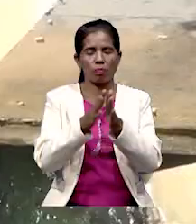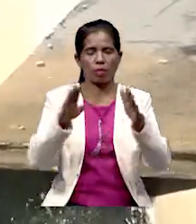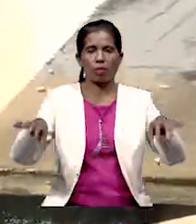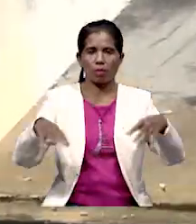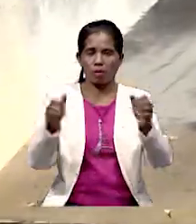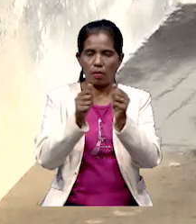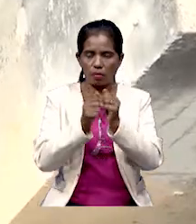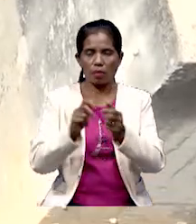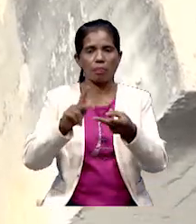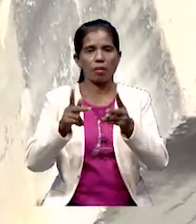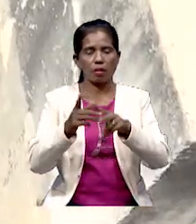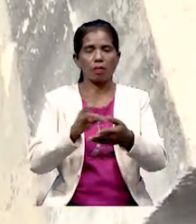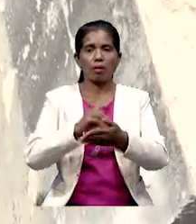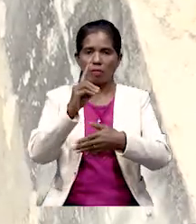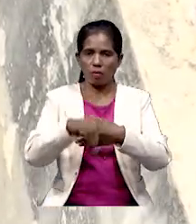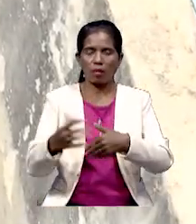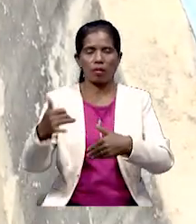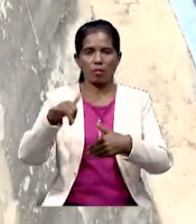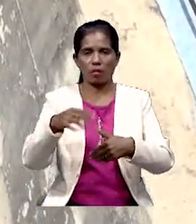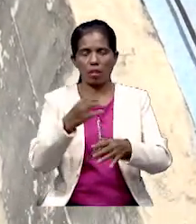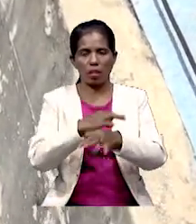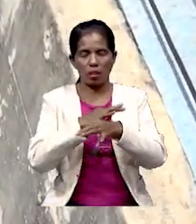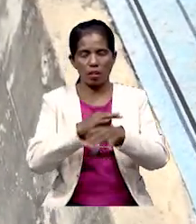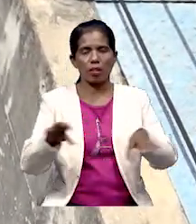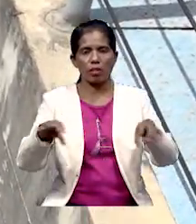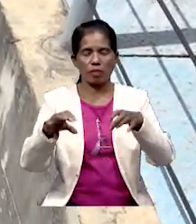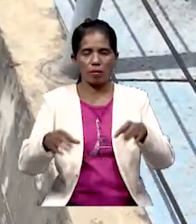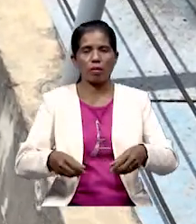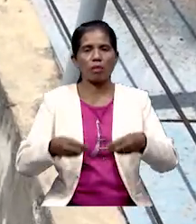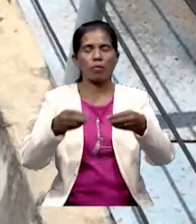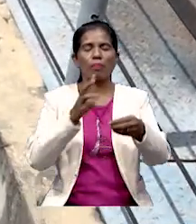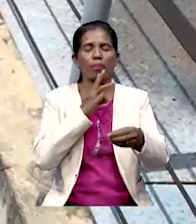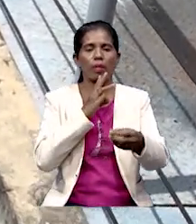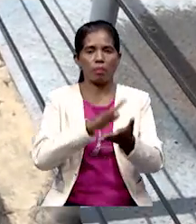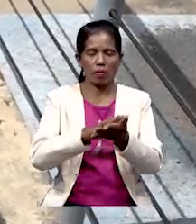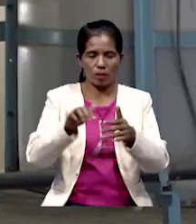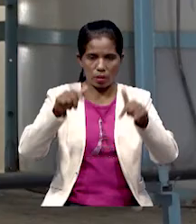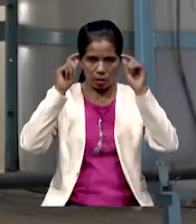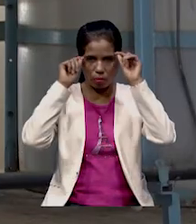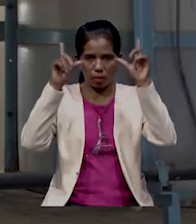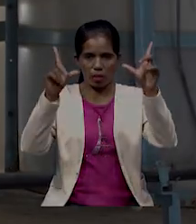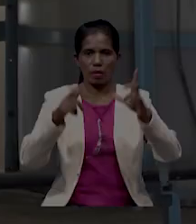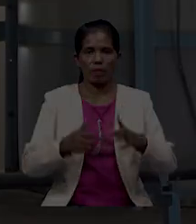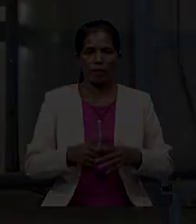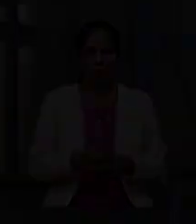amutu ko parseru dejenvolvimentu sira, ho di hadiah sistema fornesimentu BMOS e Timor Leste. Abraung Amral, GMN.